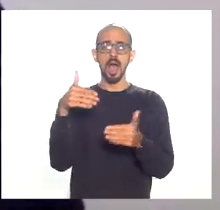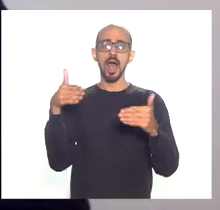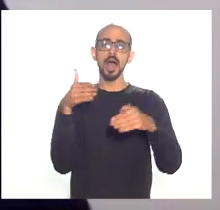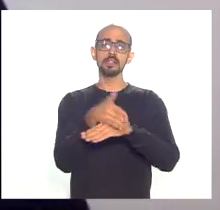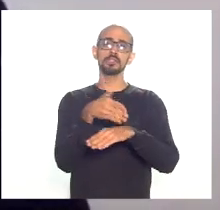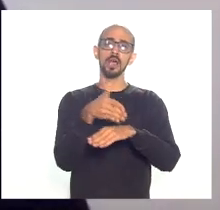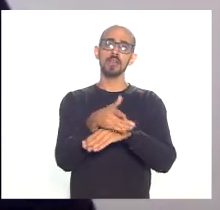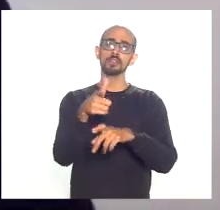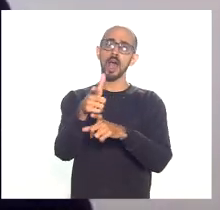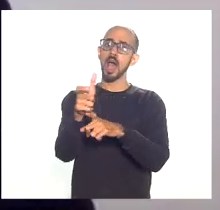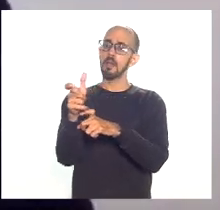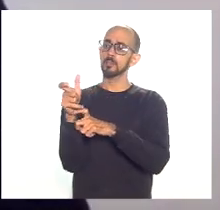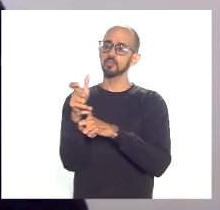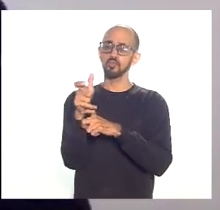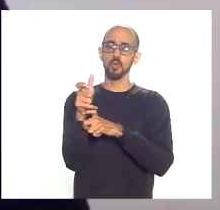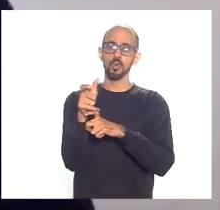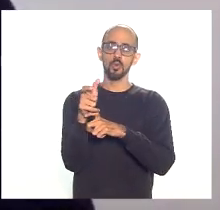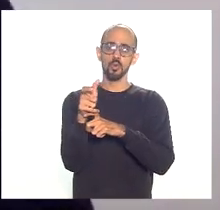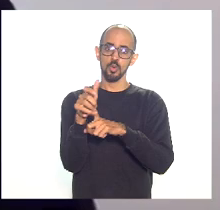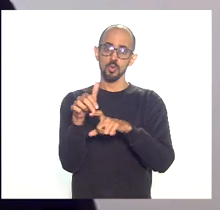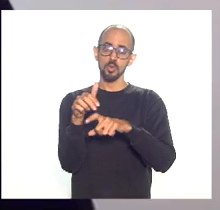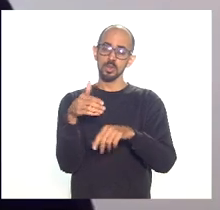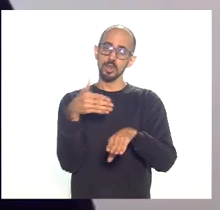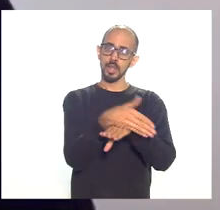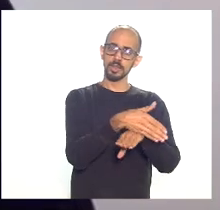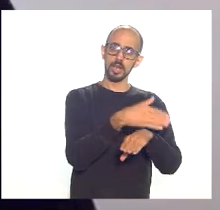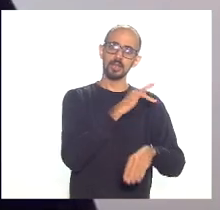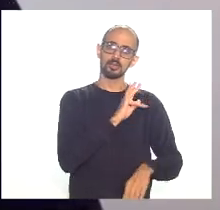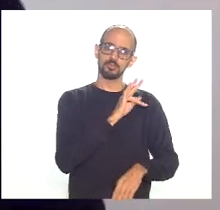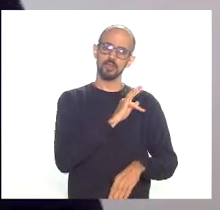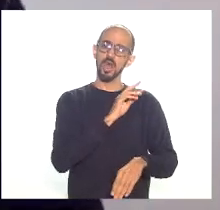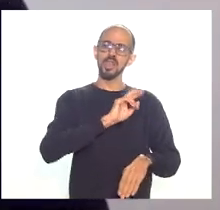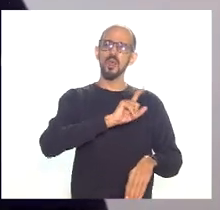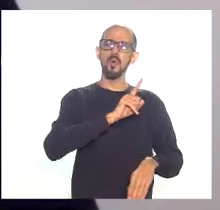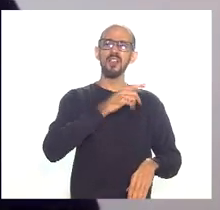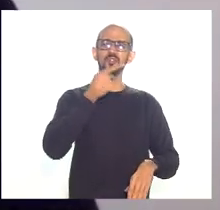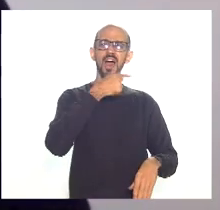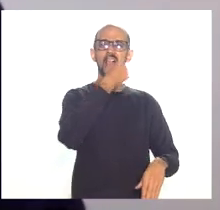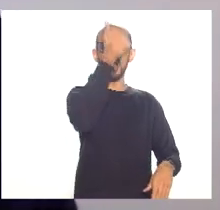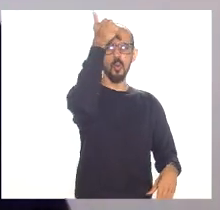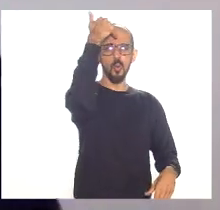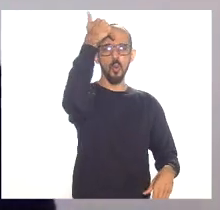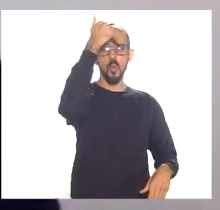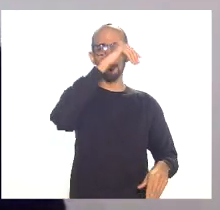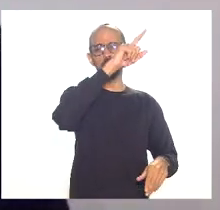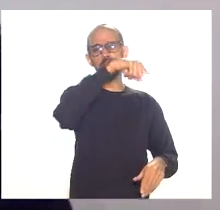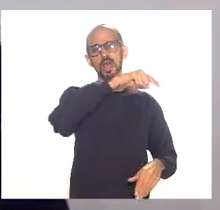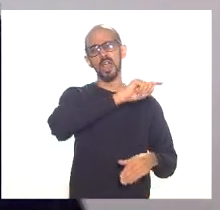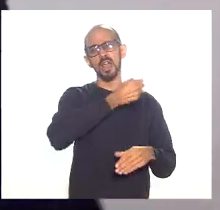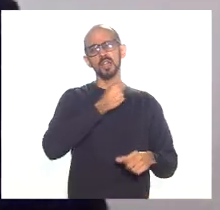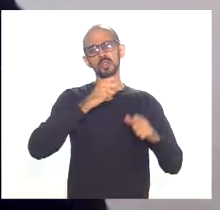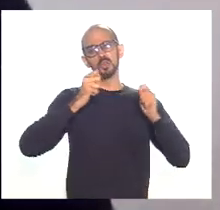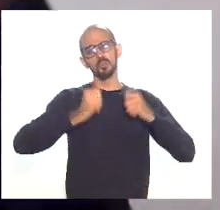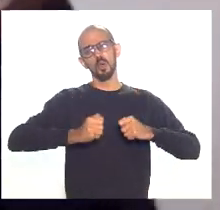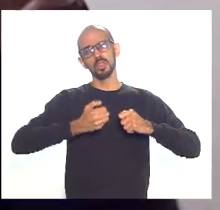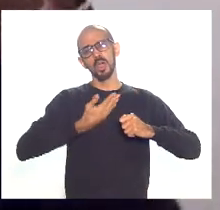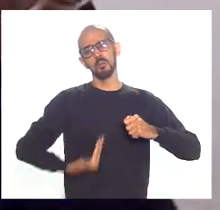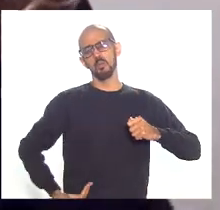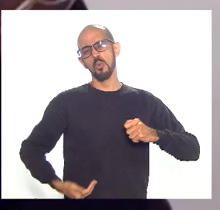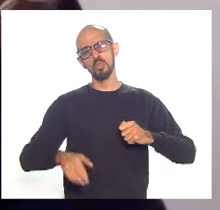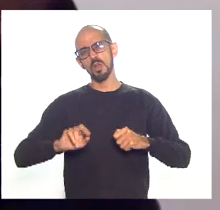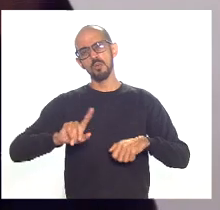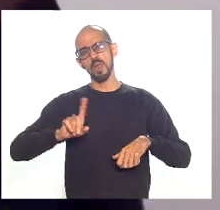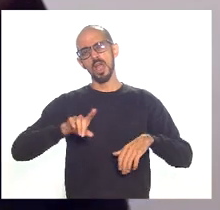operações policiais. E eu acho que aqui não é para culpar e de responsabilizar no setor do poder público, mas é para a gente